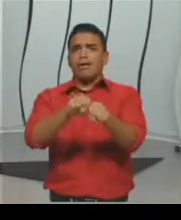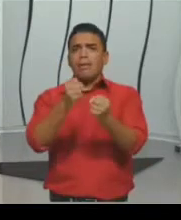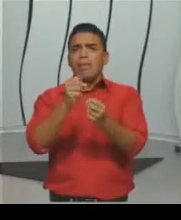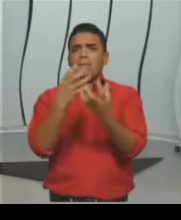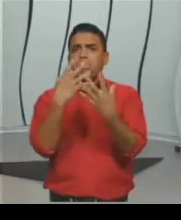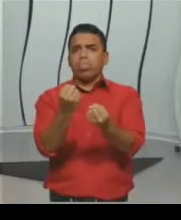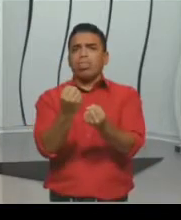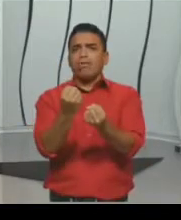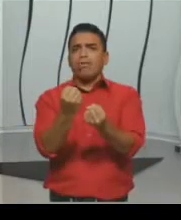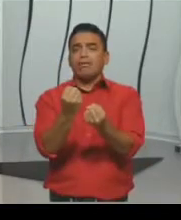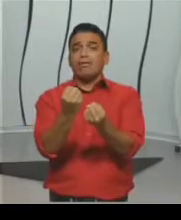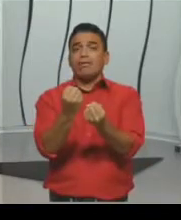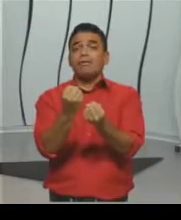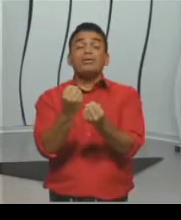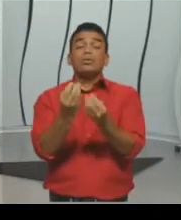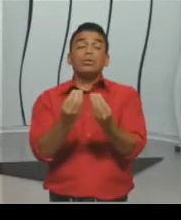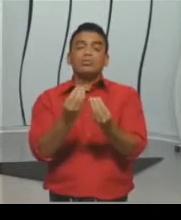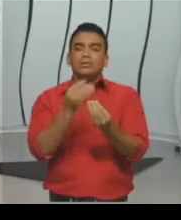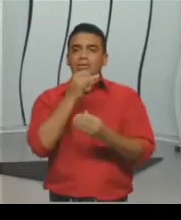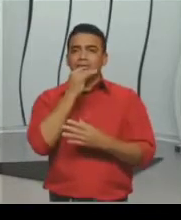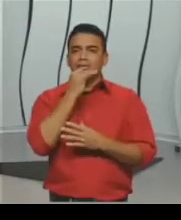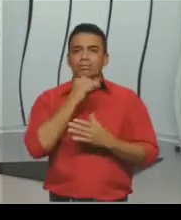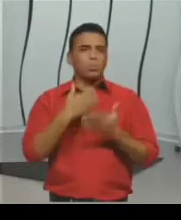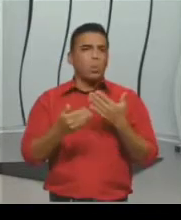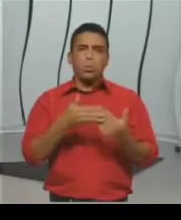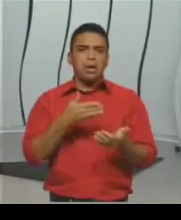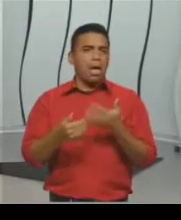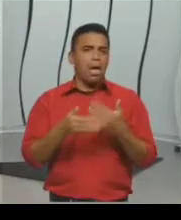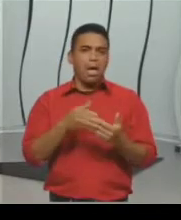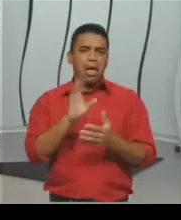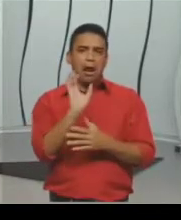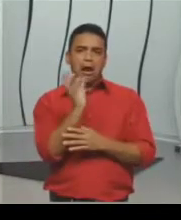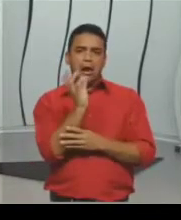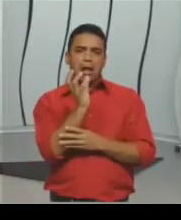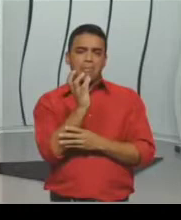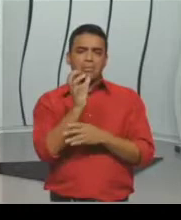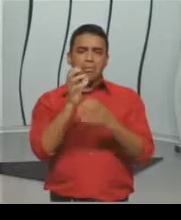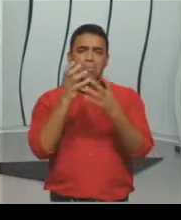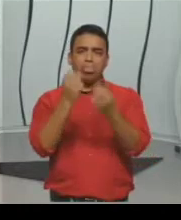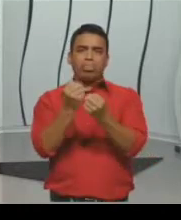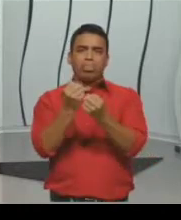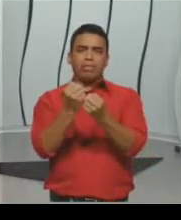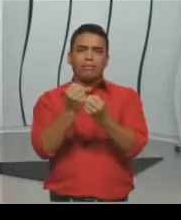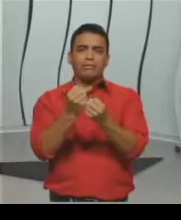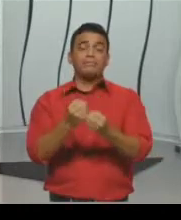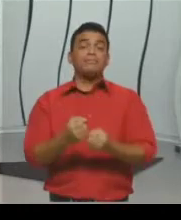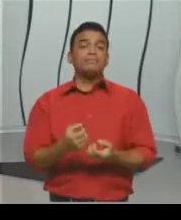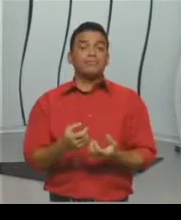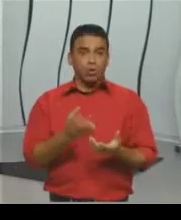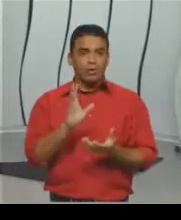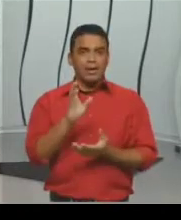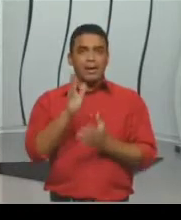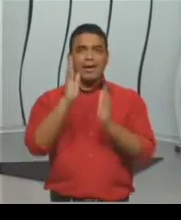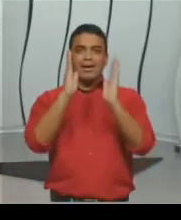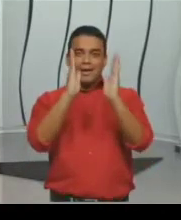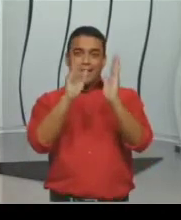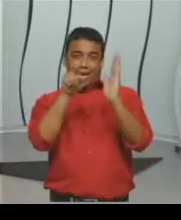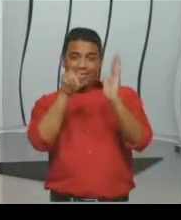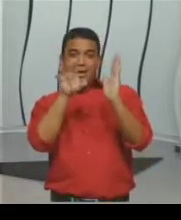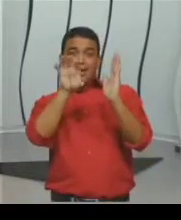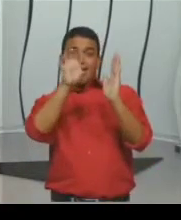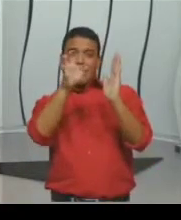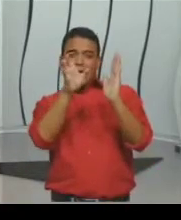falando num circuito em paralelo? Vamos queimar uma lâmpada qualquer. Queimei essa aqui, ó. Pronto. Essa lâmpada